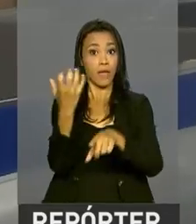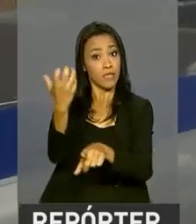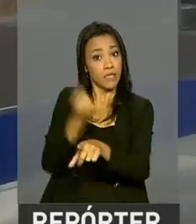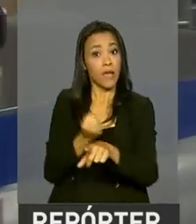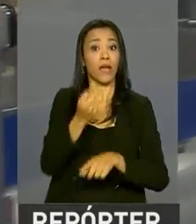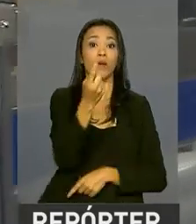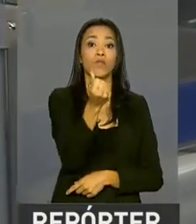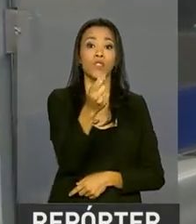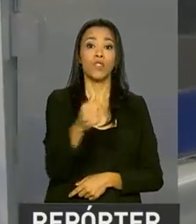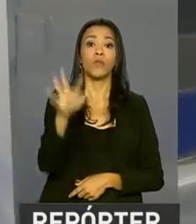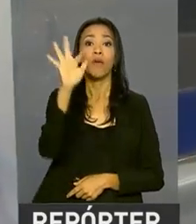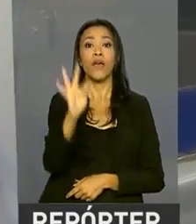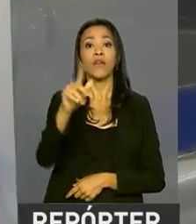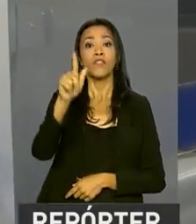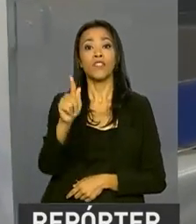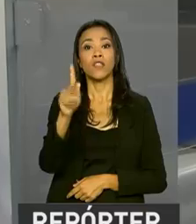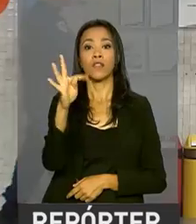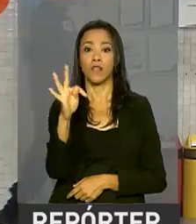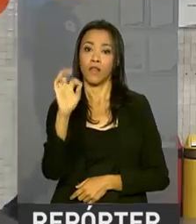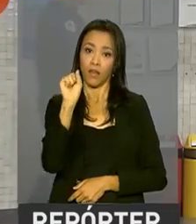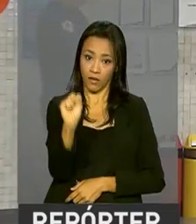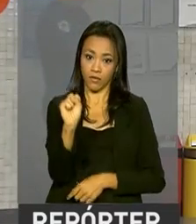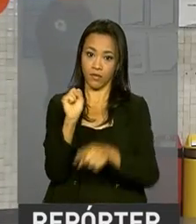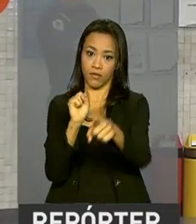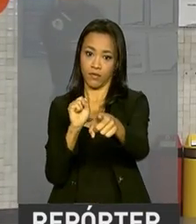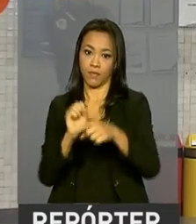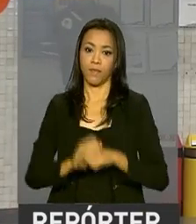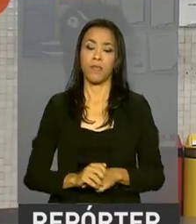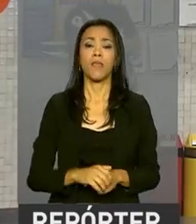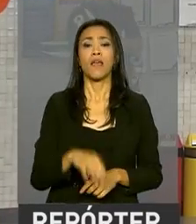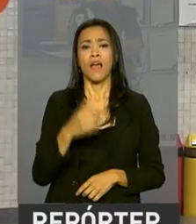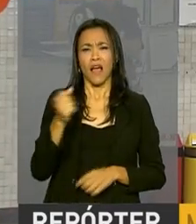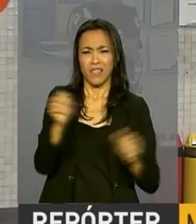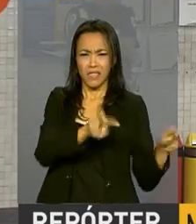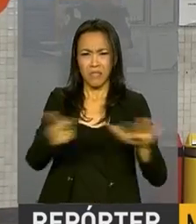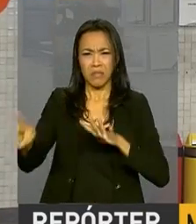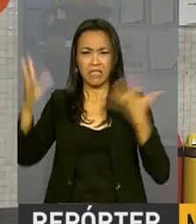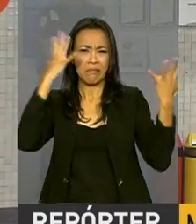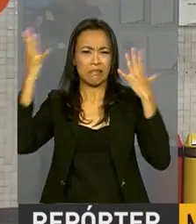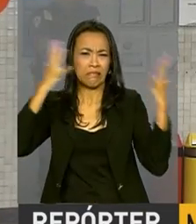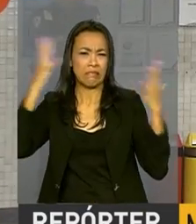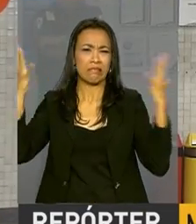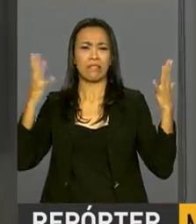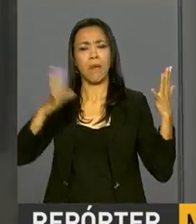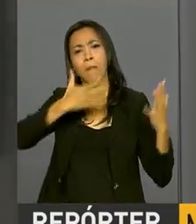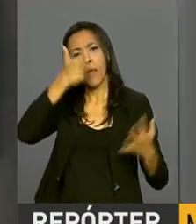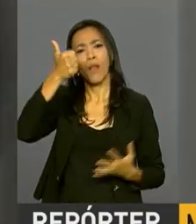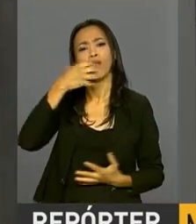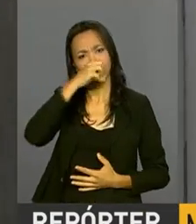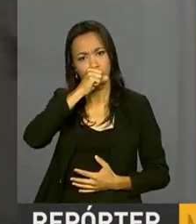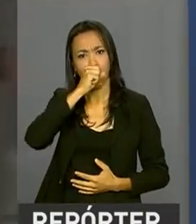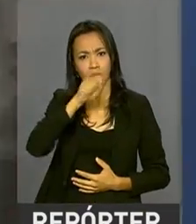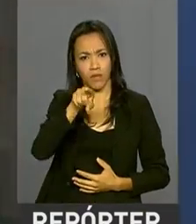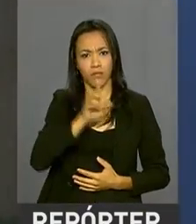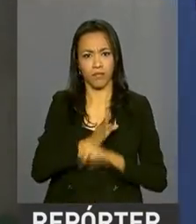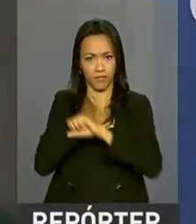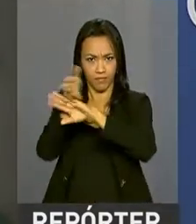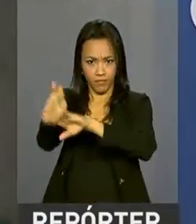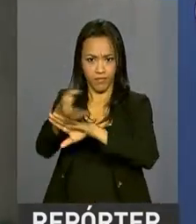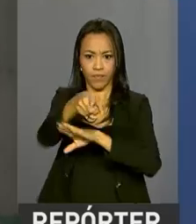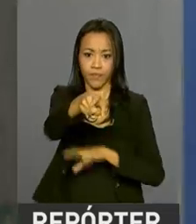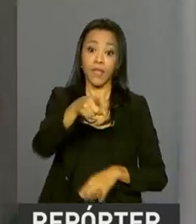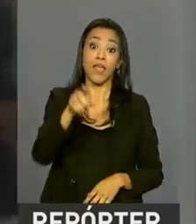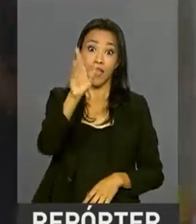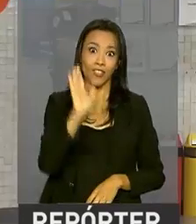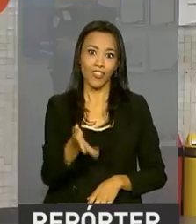o FGTS de uma conta inativa para quem tem a semana lotada né de compromissos é o melhor dia com dinheiro na conta Marcelo